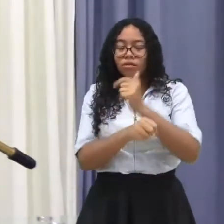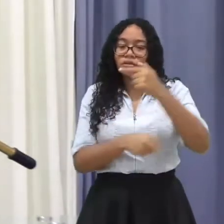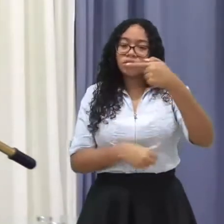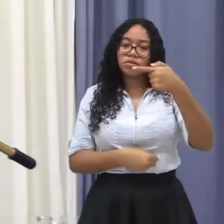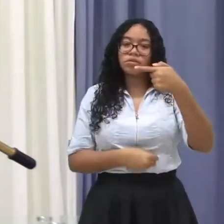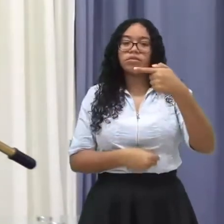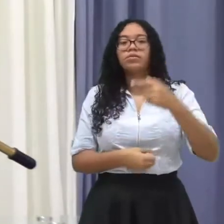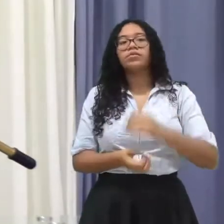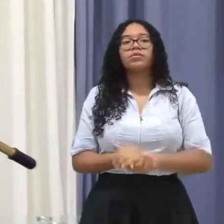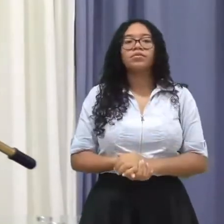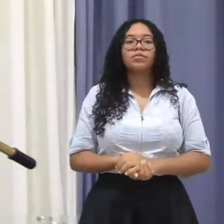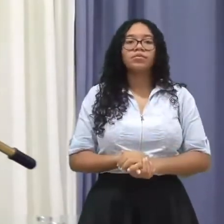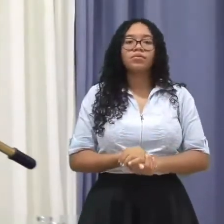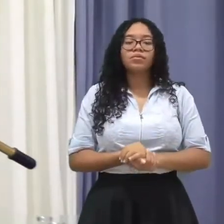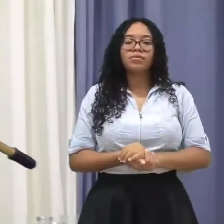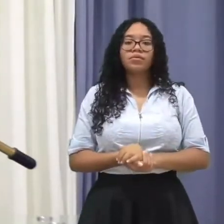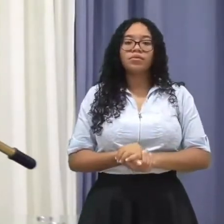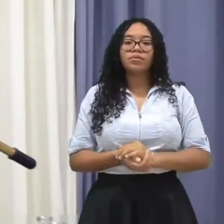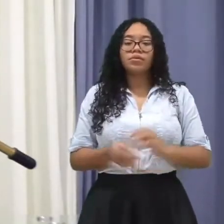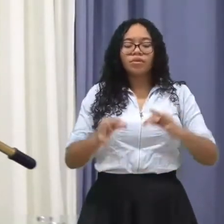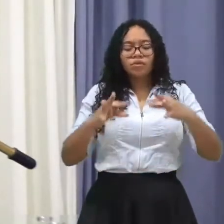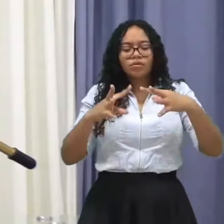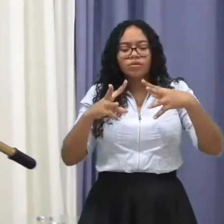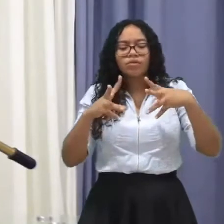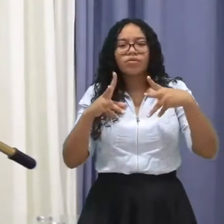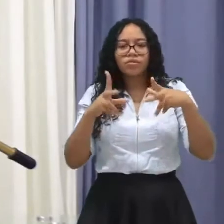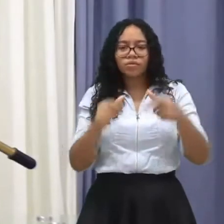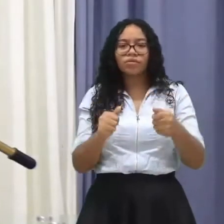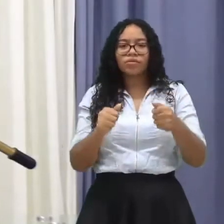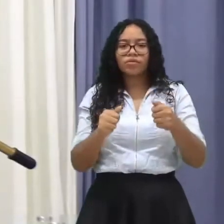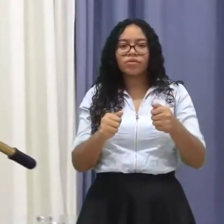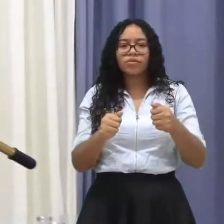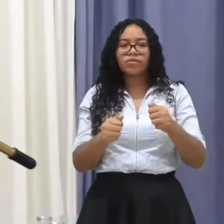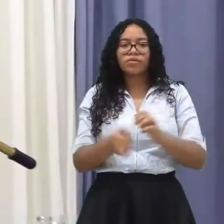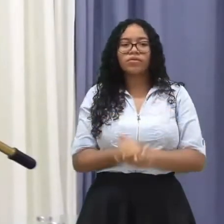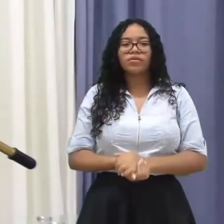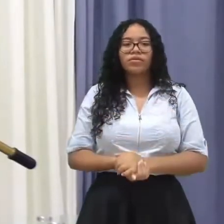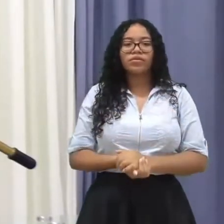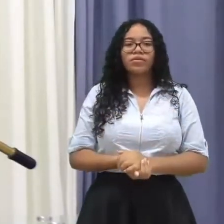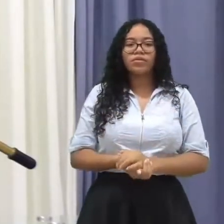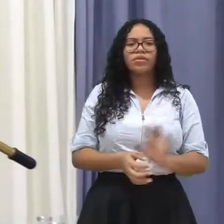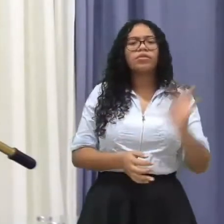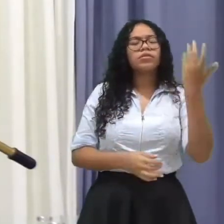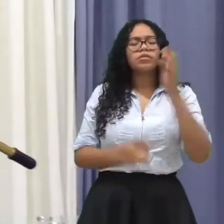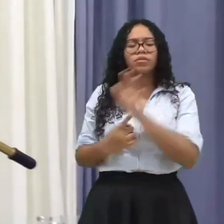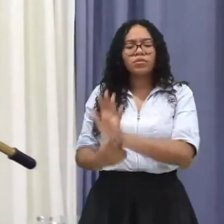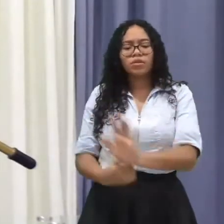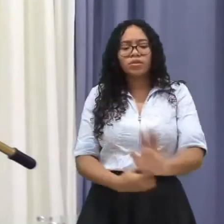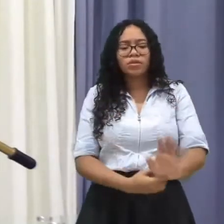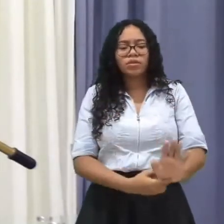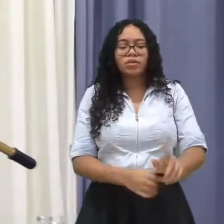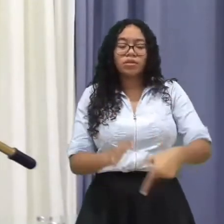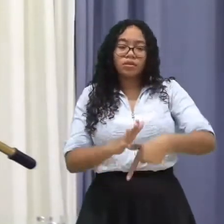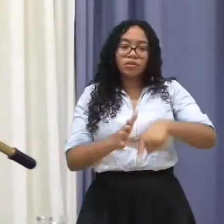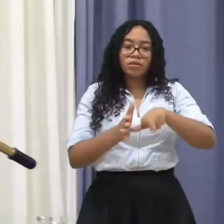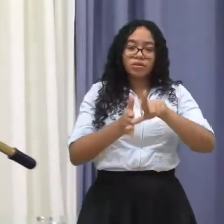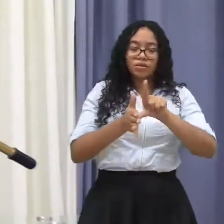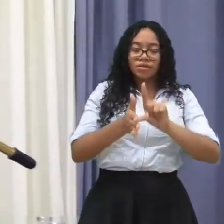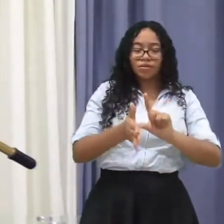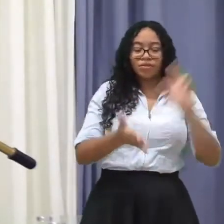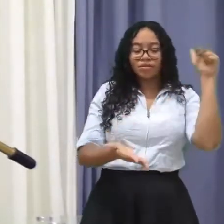Então todo este aparato, não é, antes da vinda de Jesus em